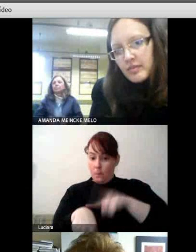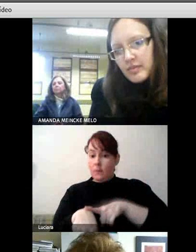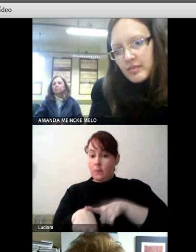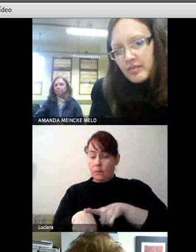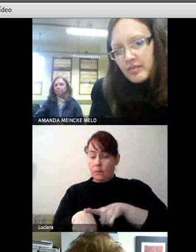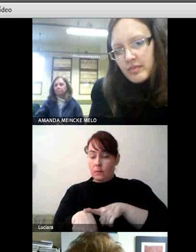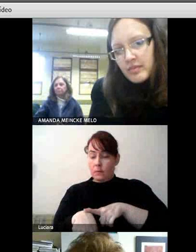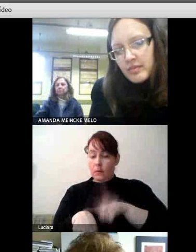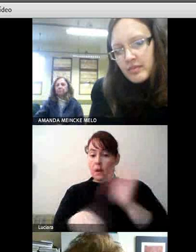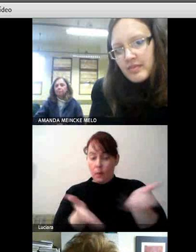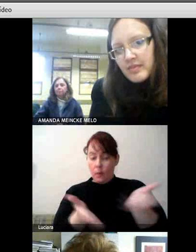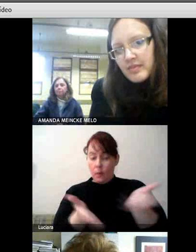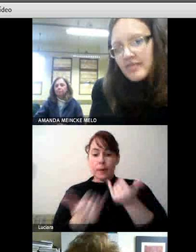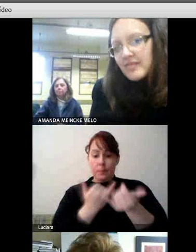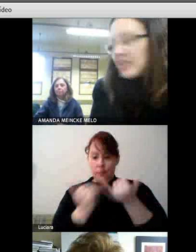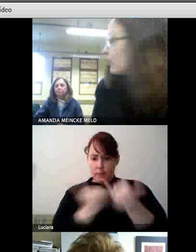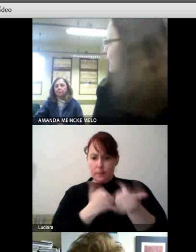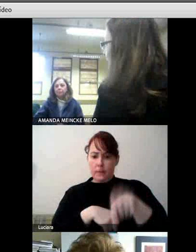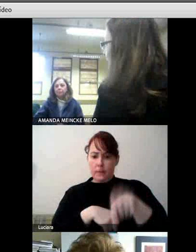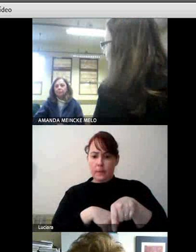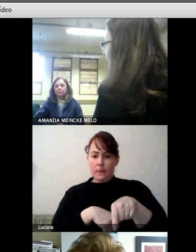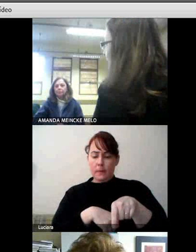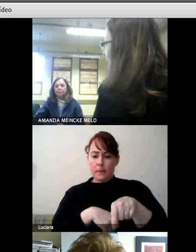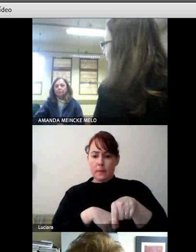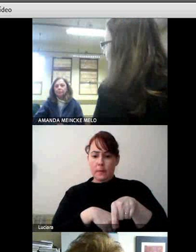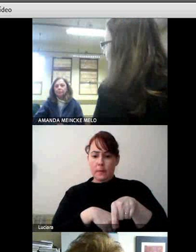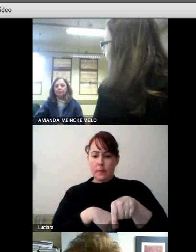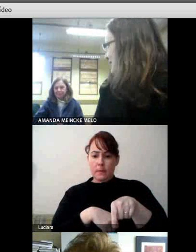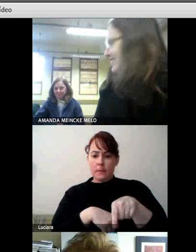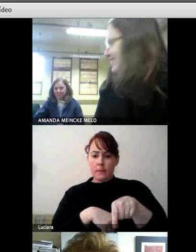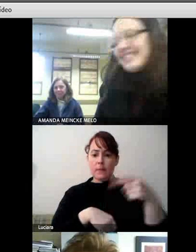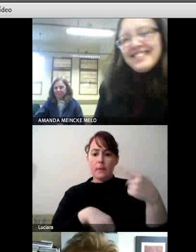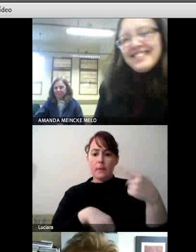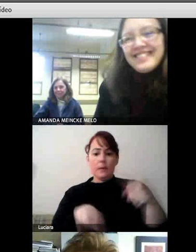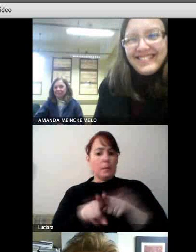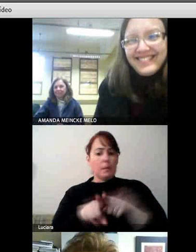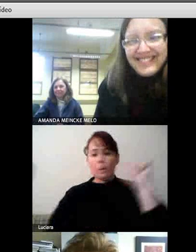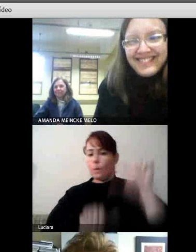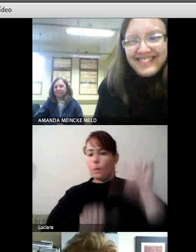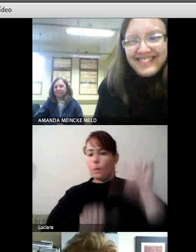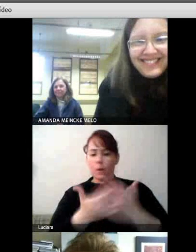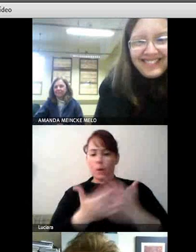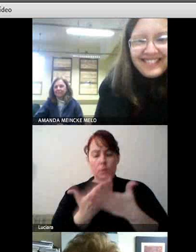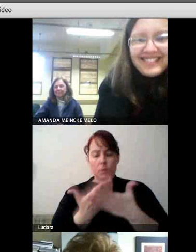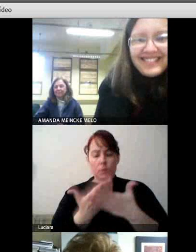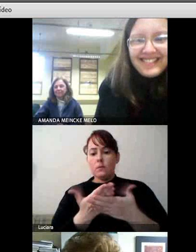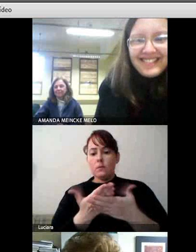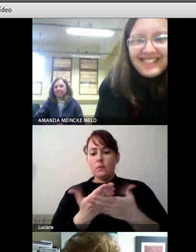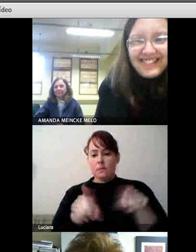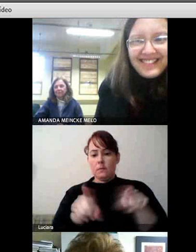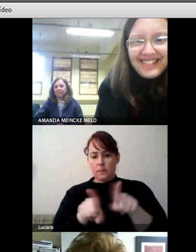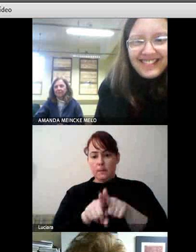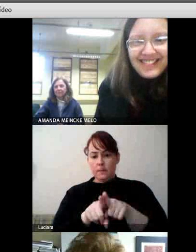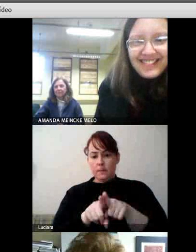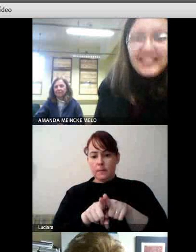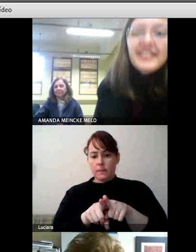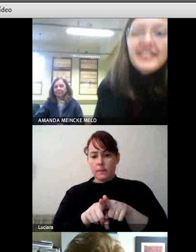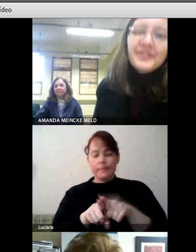rádio. Tinha antena que se botava no ouvido e só meu pai escutava as notícias e nós não tínhamos